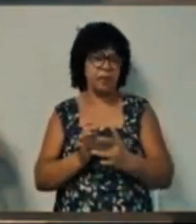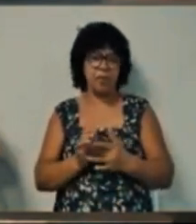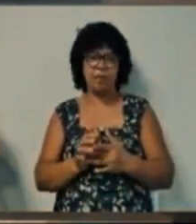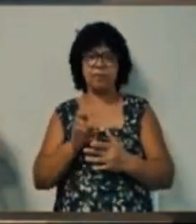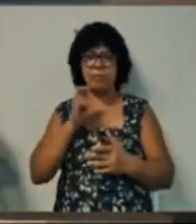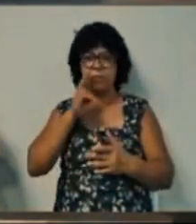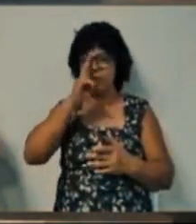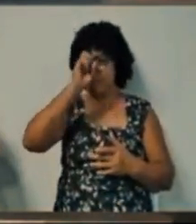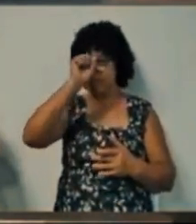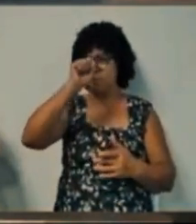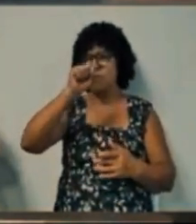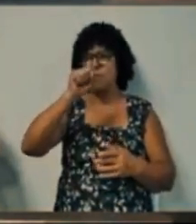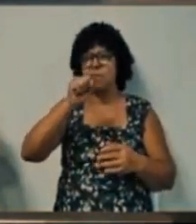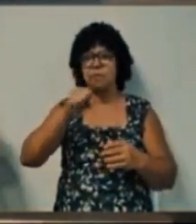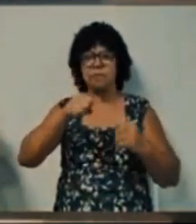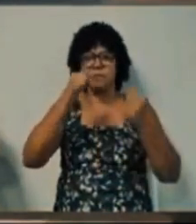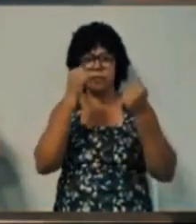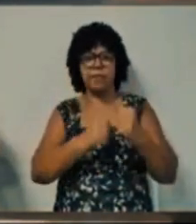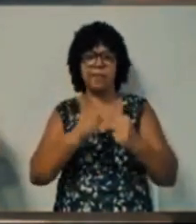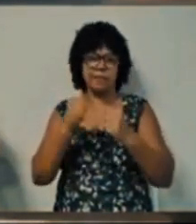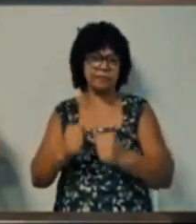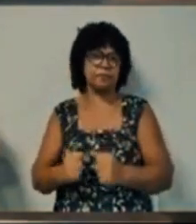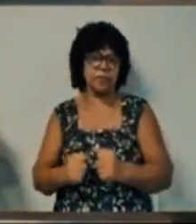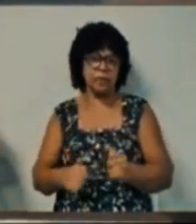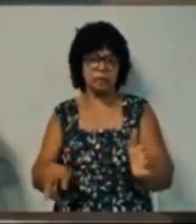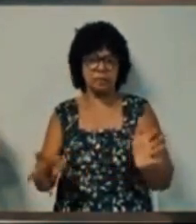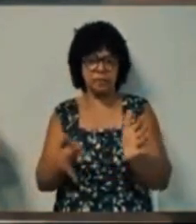do poder. Ele é o poder.